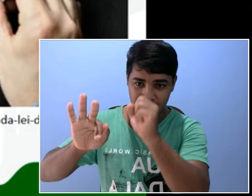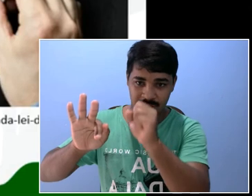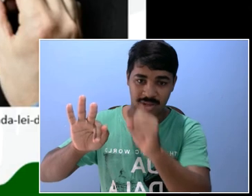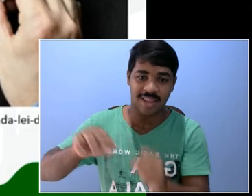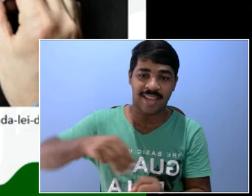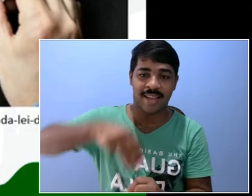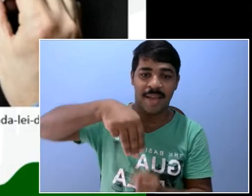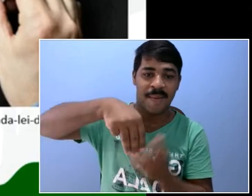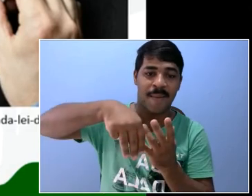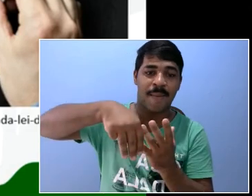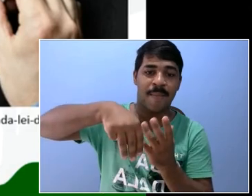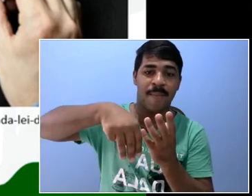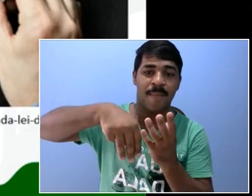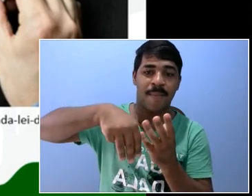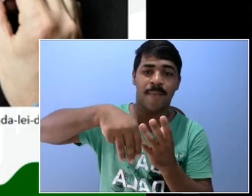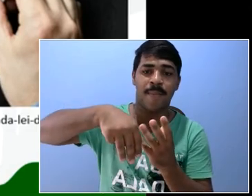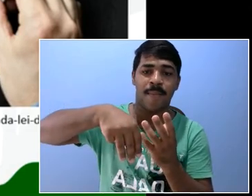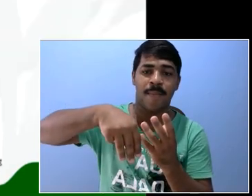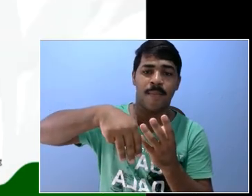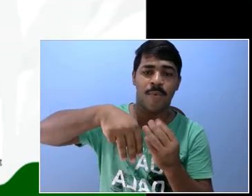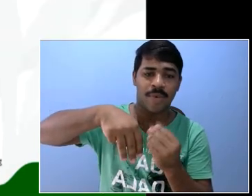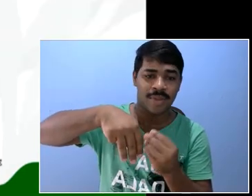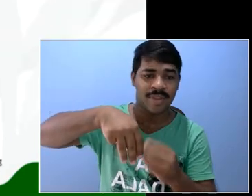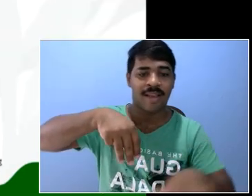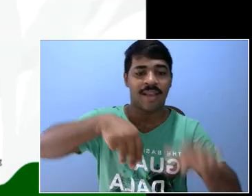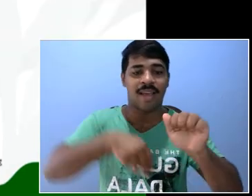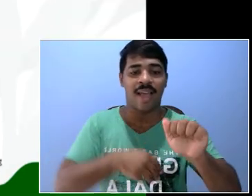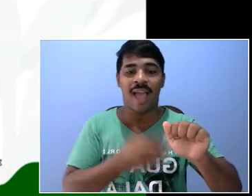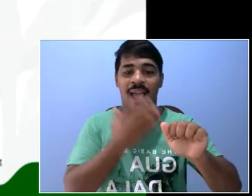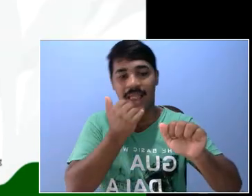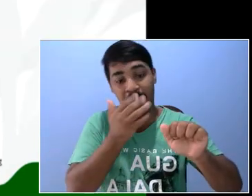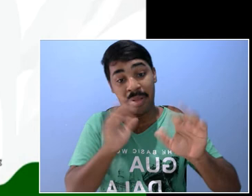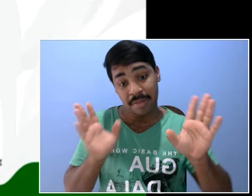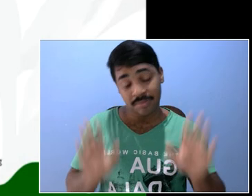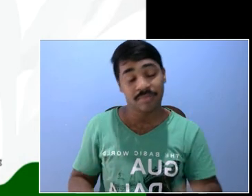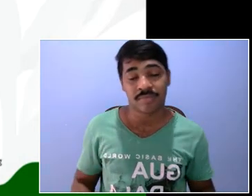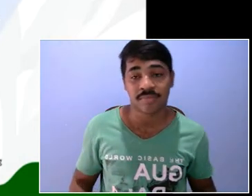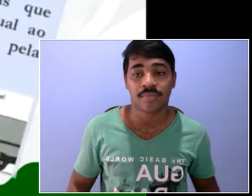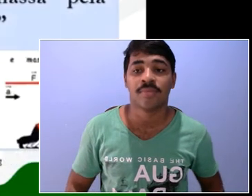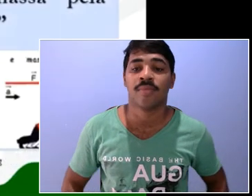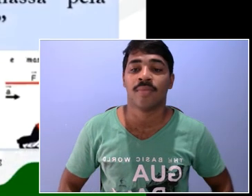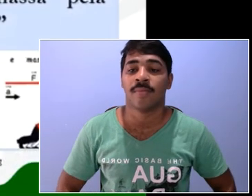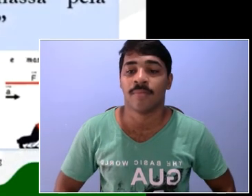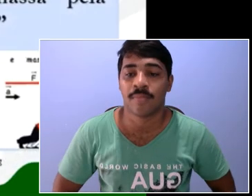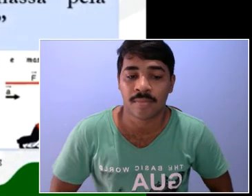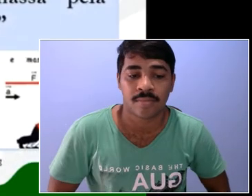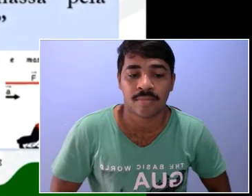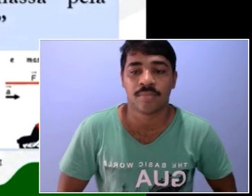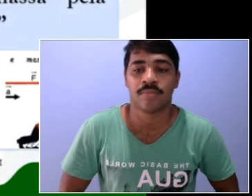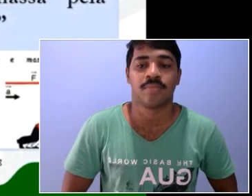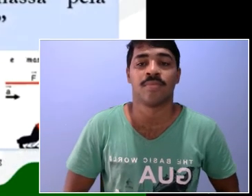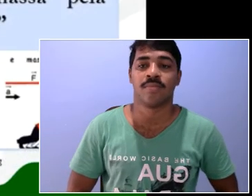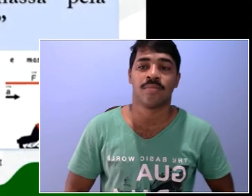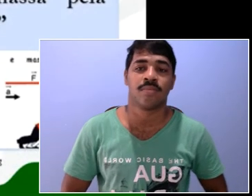adequadamente tem muita força. Tá bom? Então vamos continuar aqui. Então, a segunda lei de Newton ela diz o quê? Estabelece o